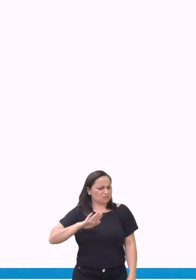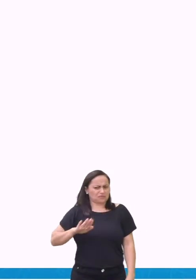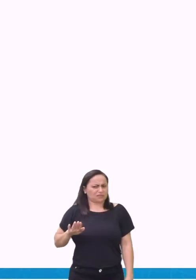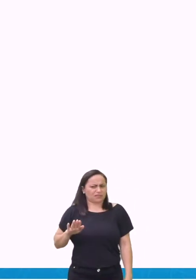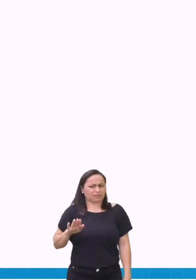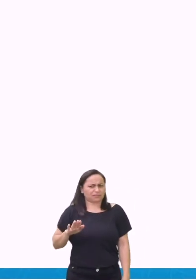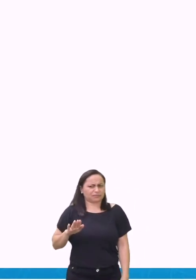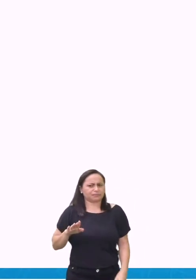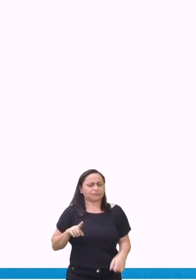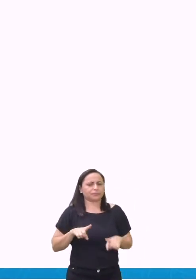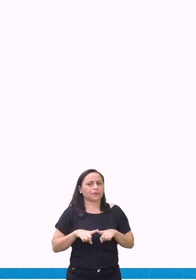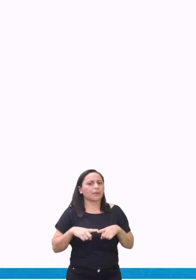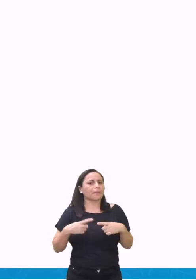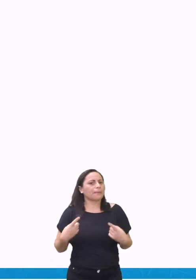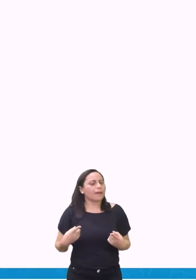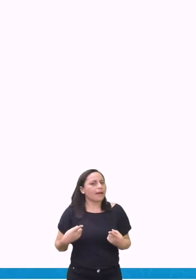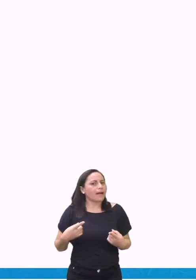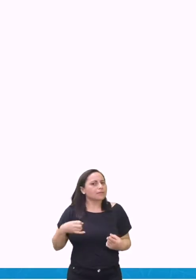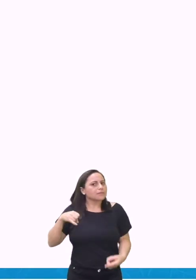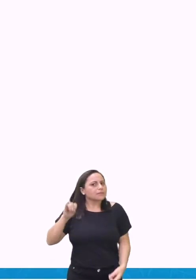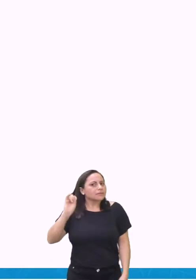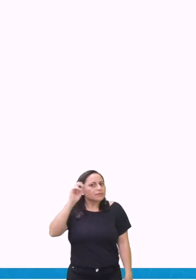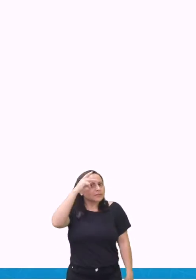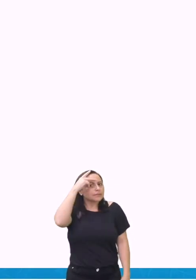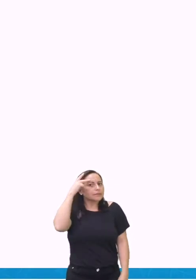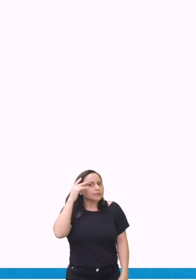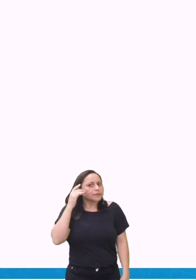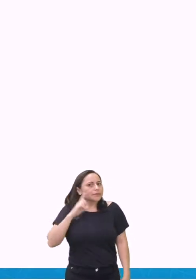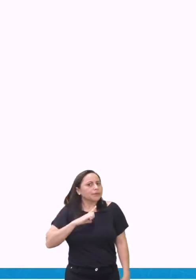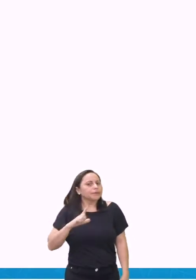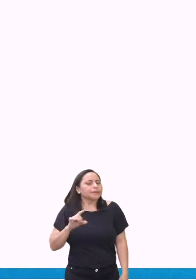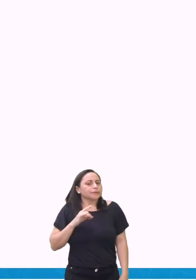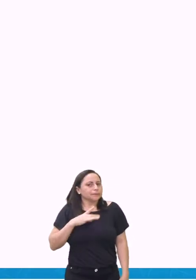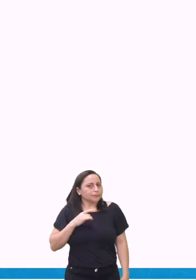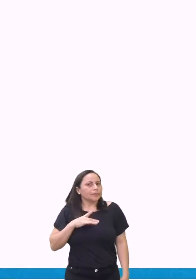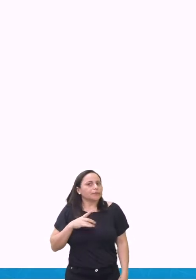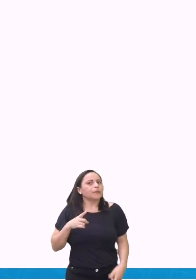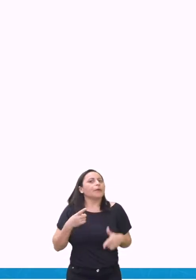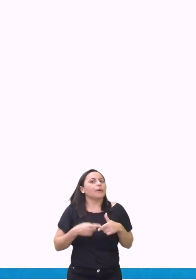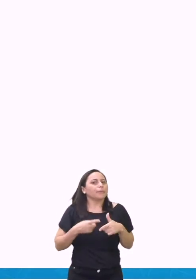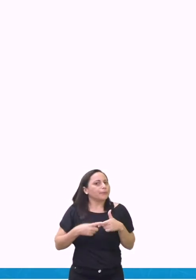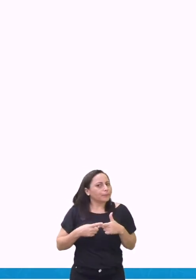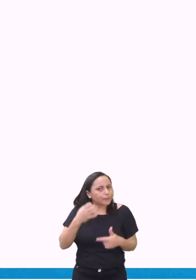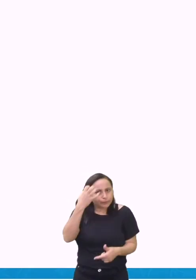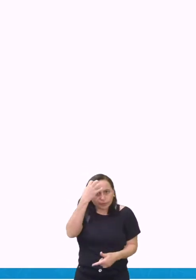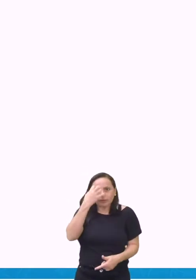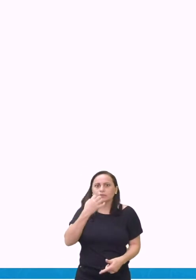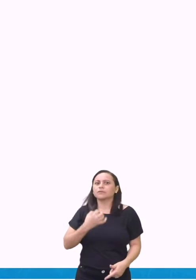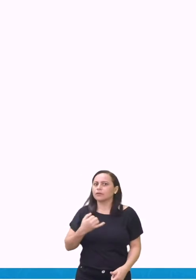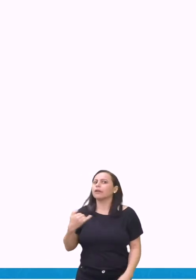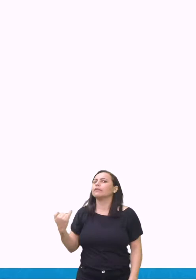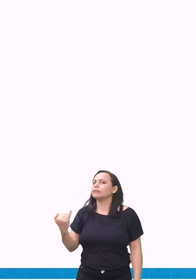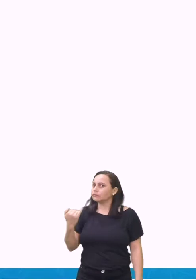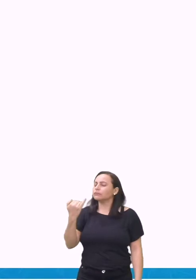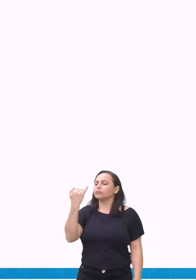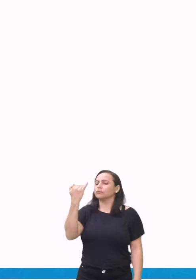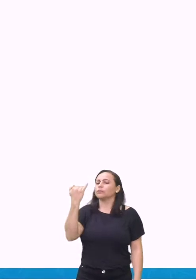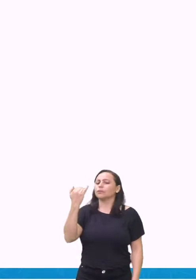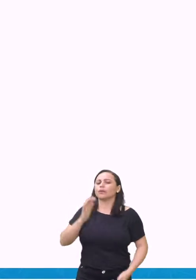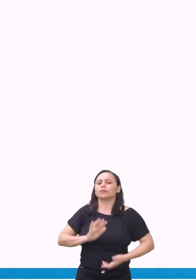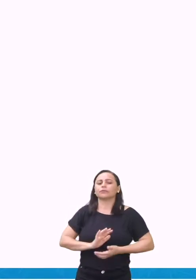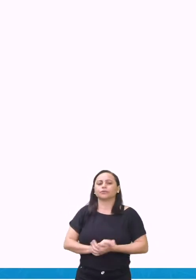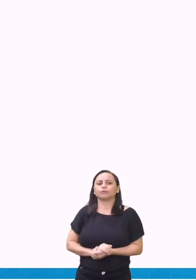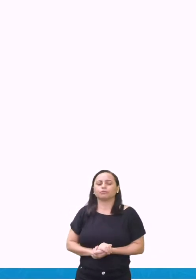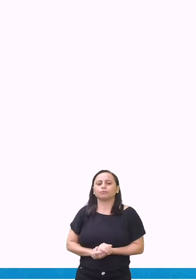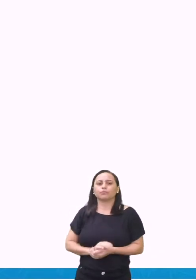casa, mas se os humanos estão com medo, é porque a coisa é séria.